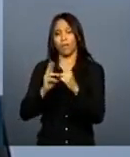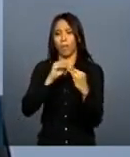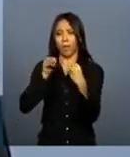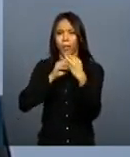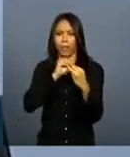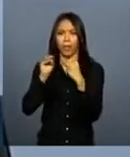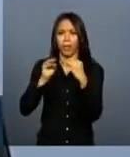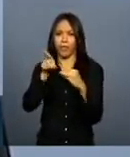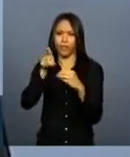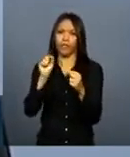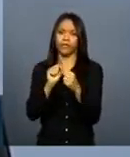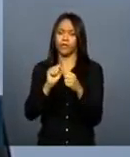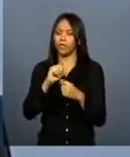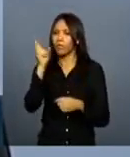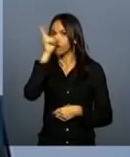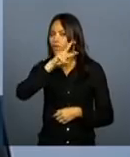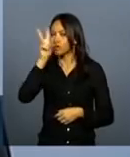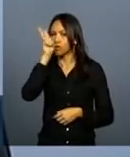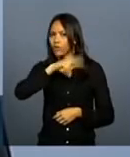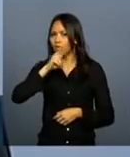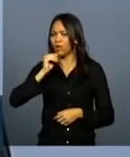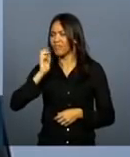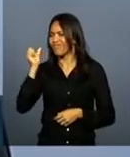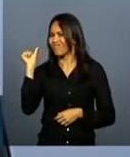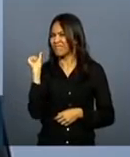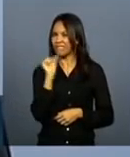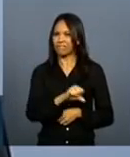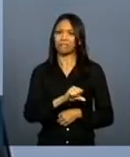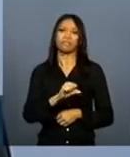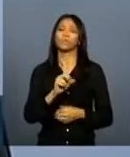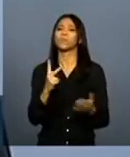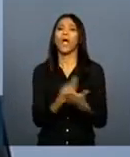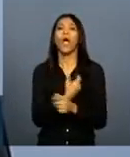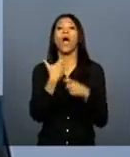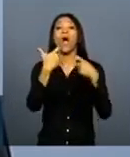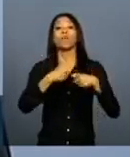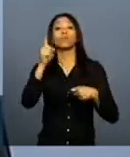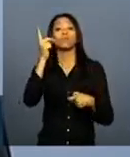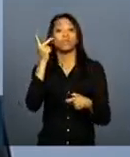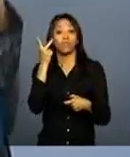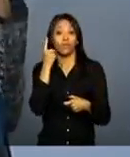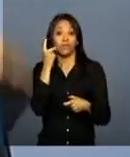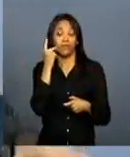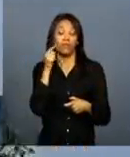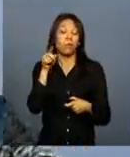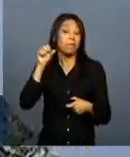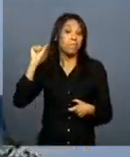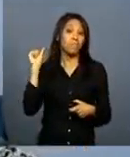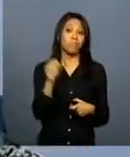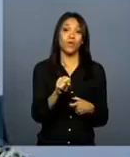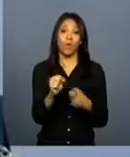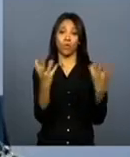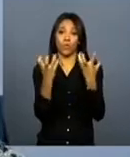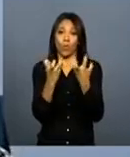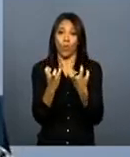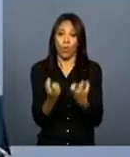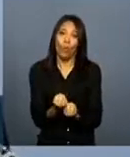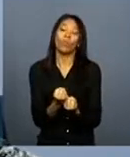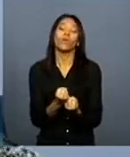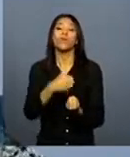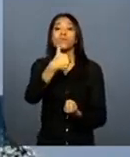uma história terrível do Ceará e do semiárido, e de uma das piores secas que o Brasil já viveu em